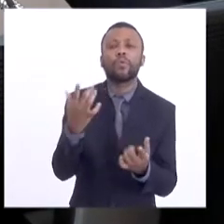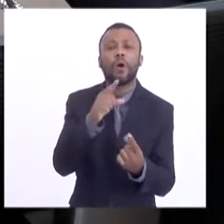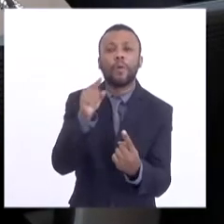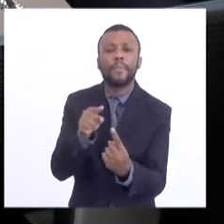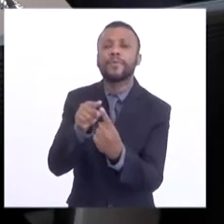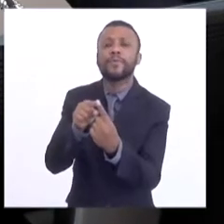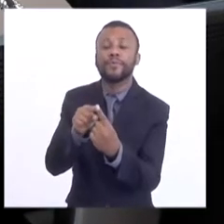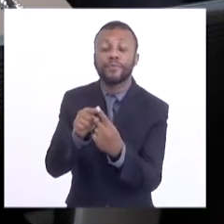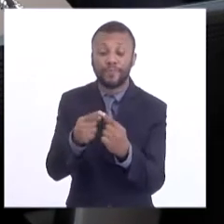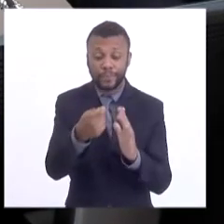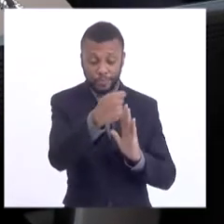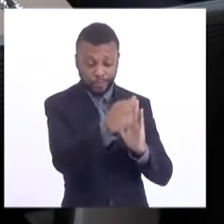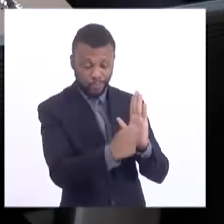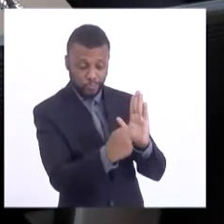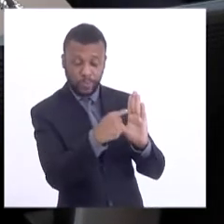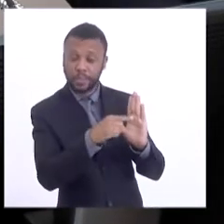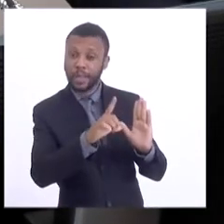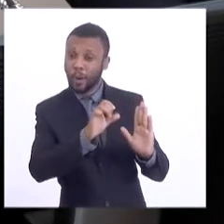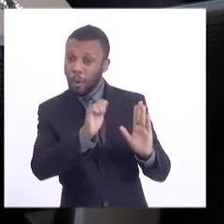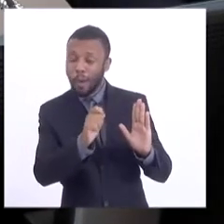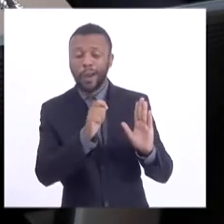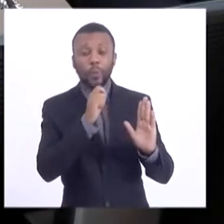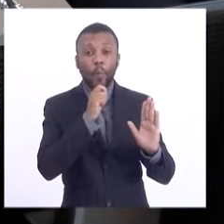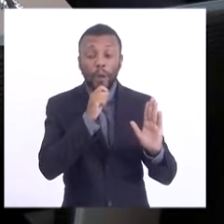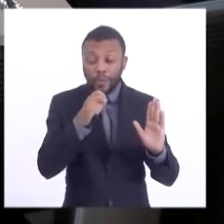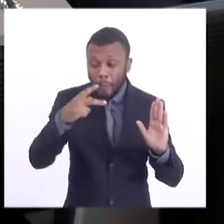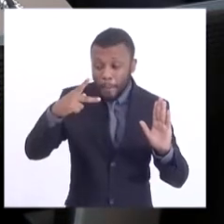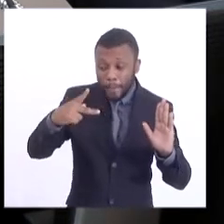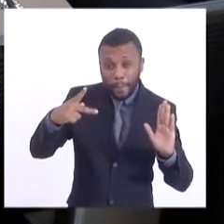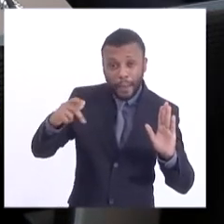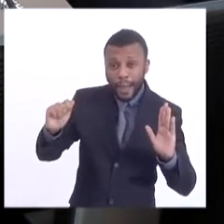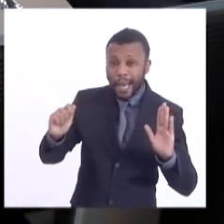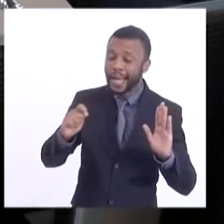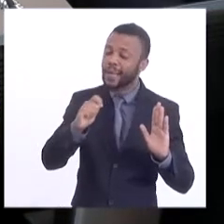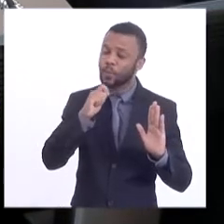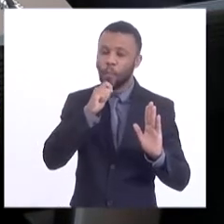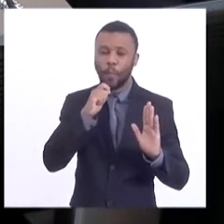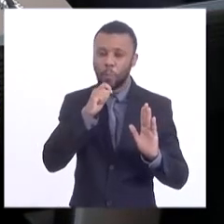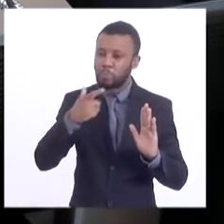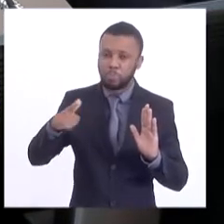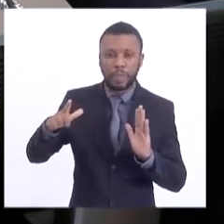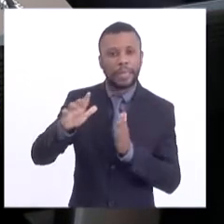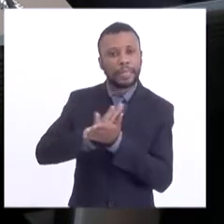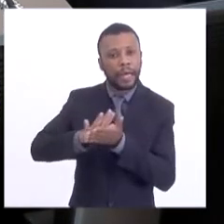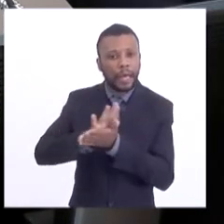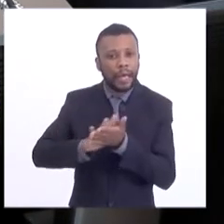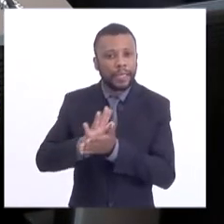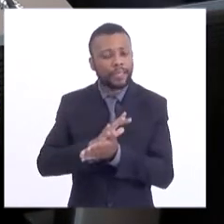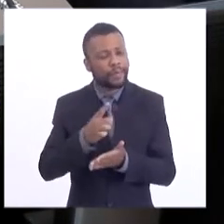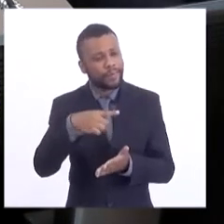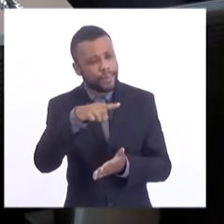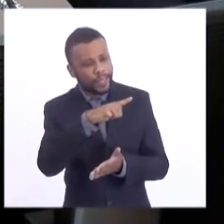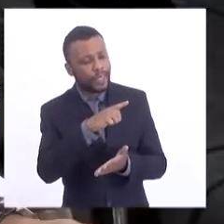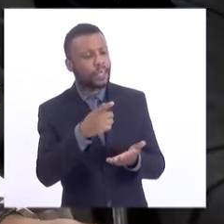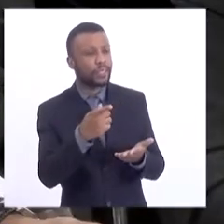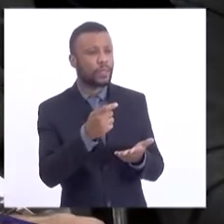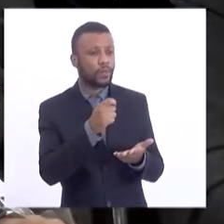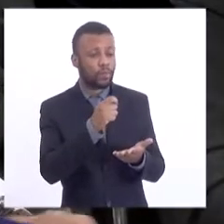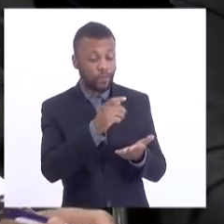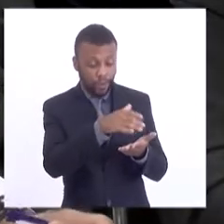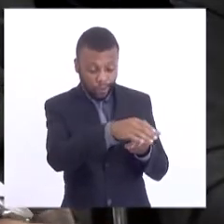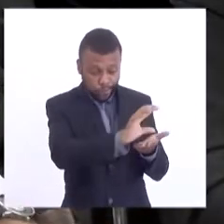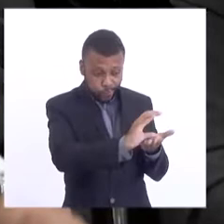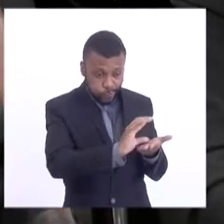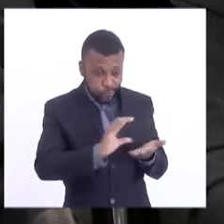isso e nem no PPA o senhor tem o senhor tem nenhuma de nenhum desses